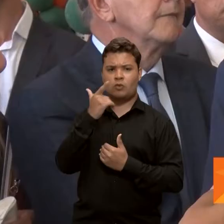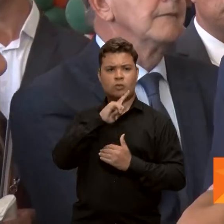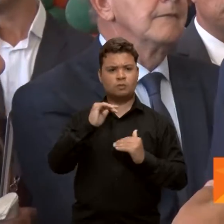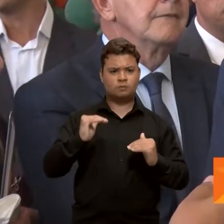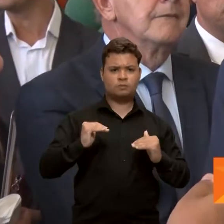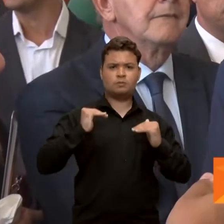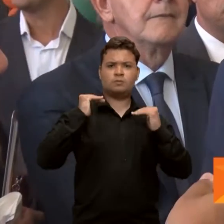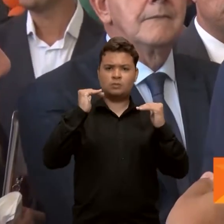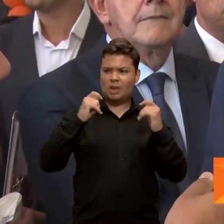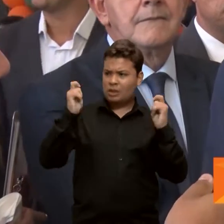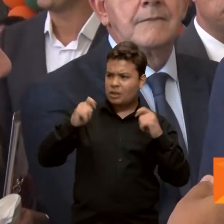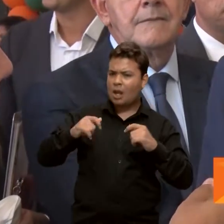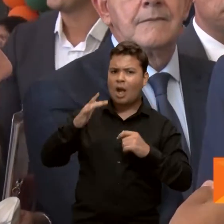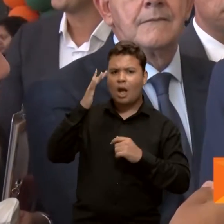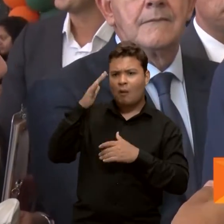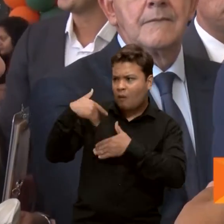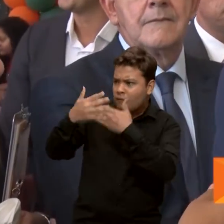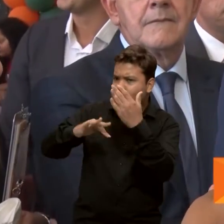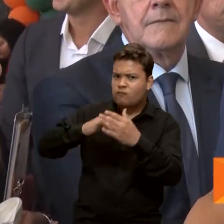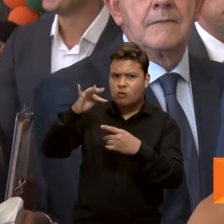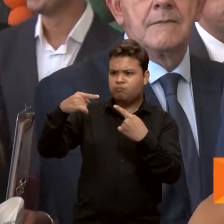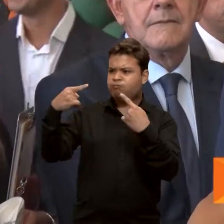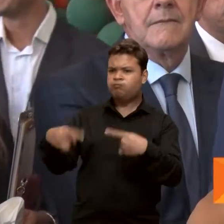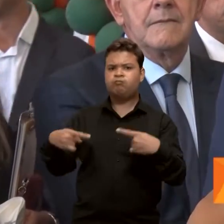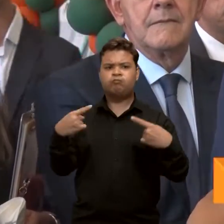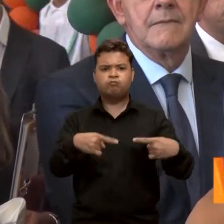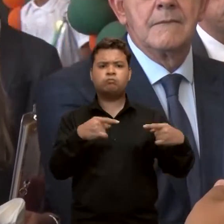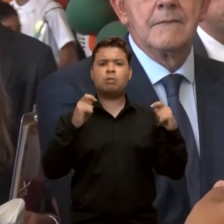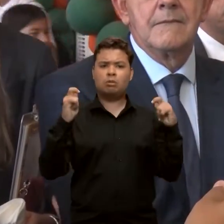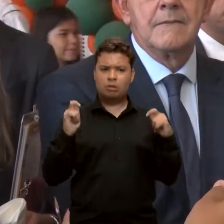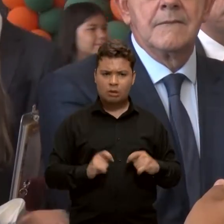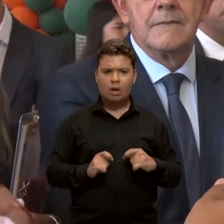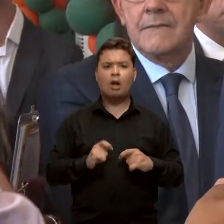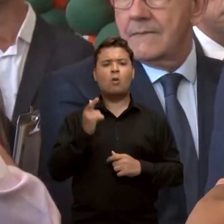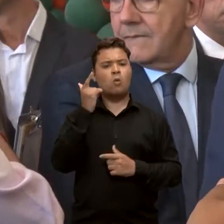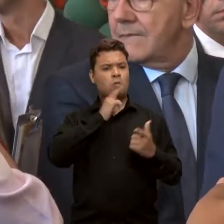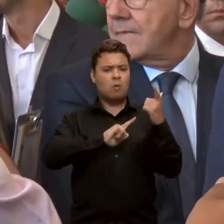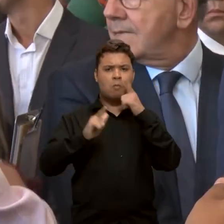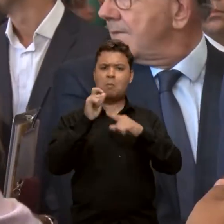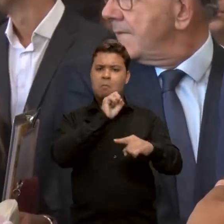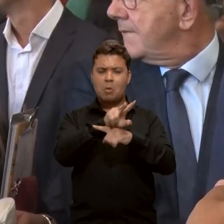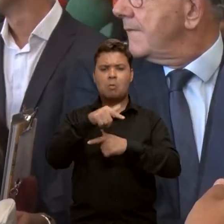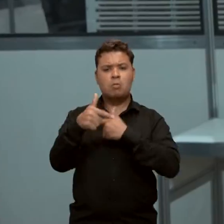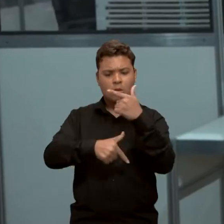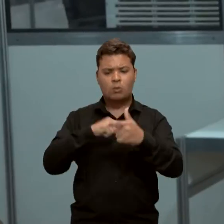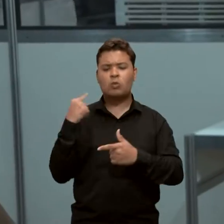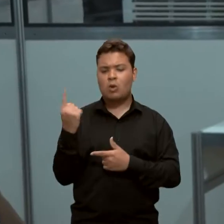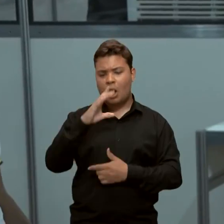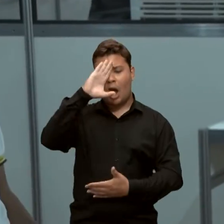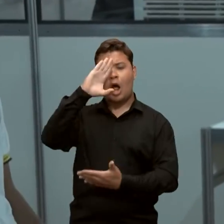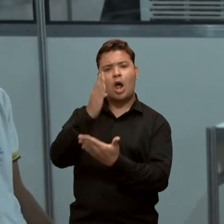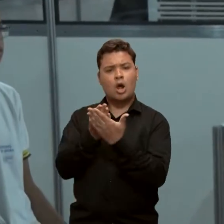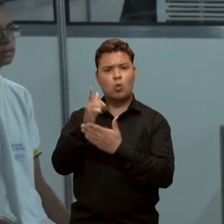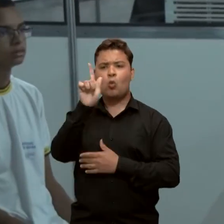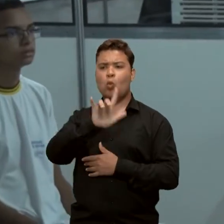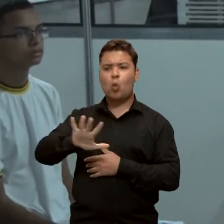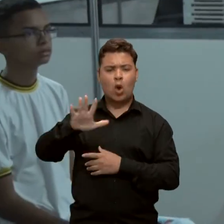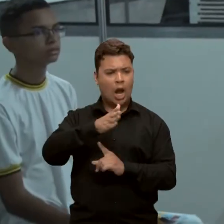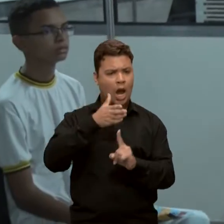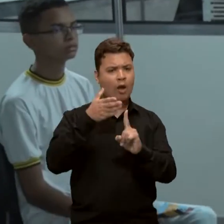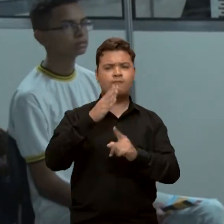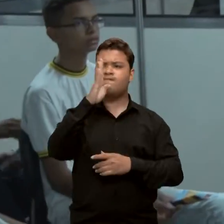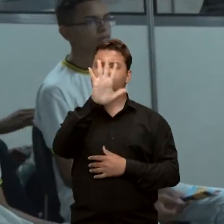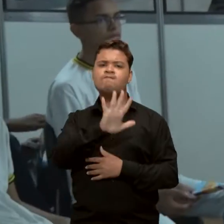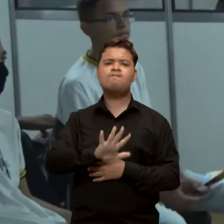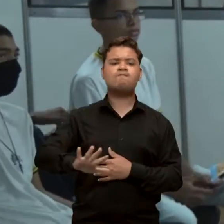serem competitivos amanhã. Então, esta é a forma de nós acreditarmos que realmente Goiás vai ser referência no Brasil